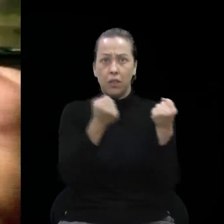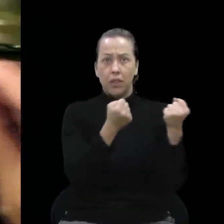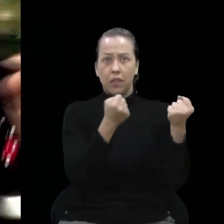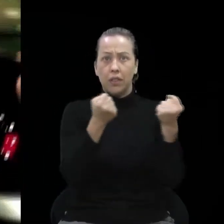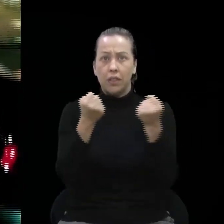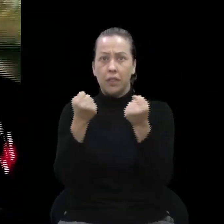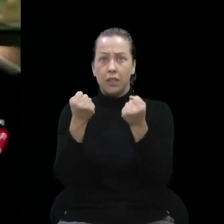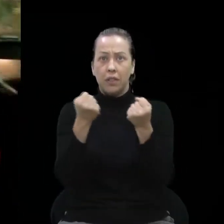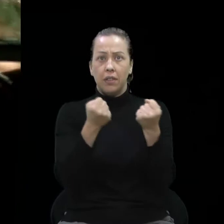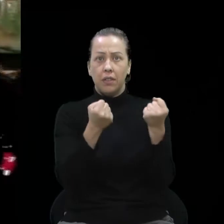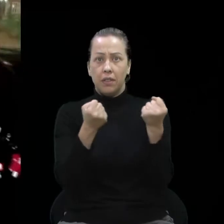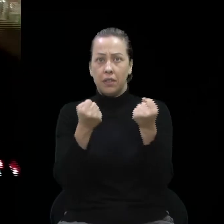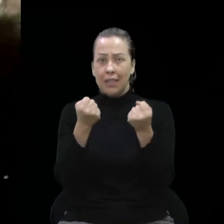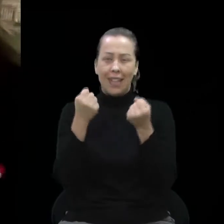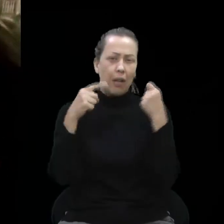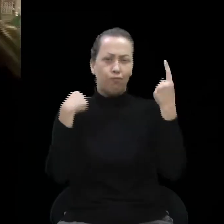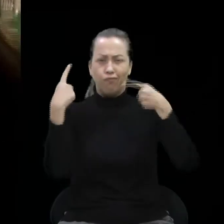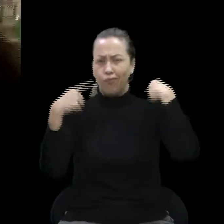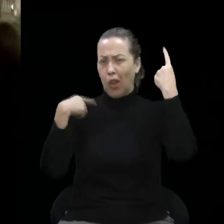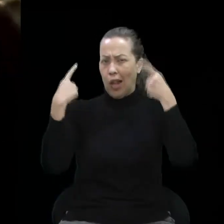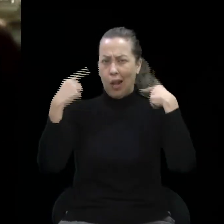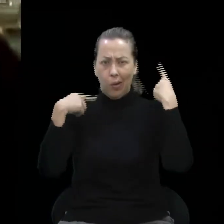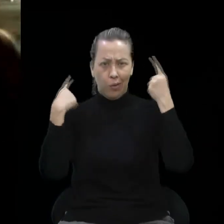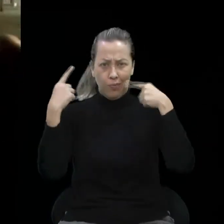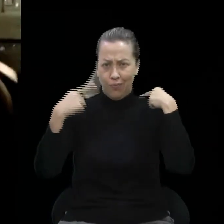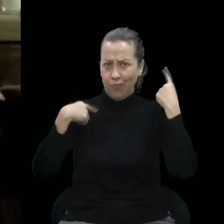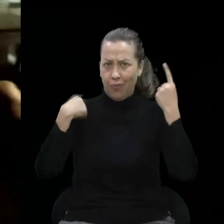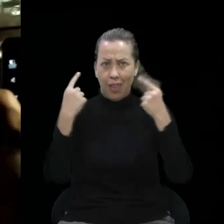Vamos lá. Que loucura!